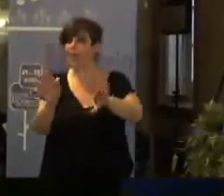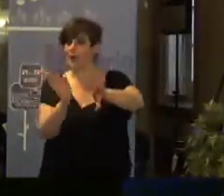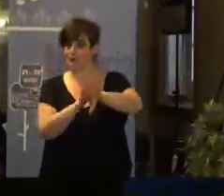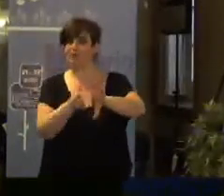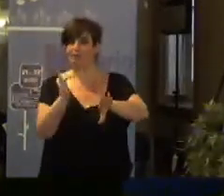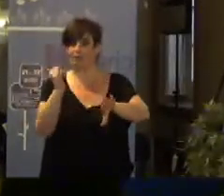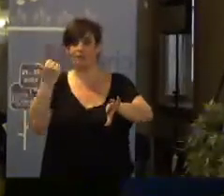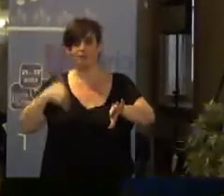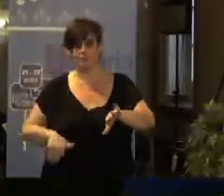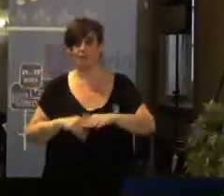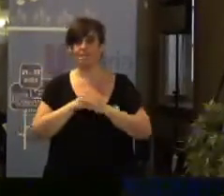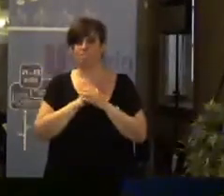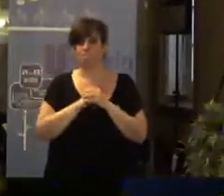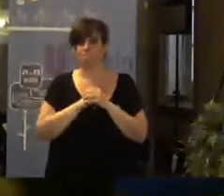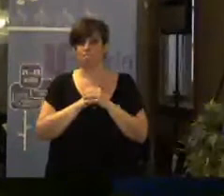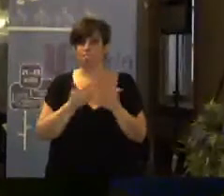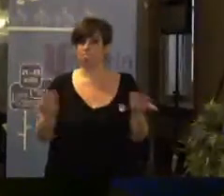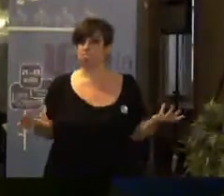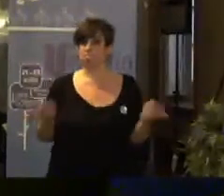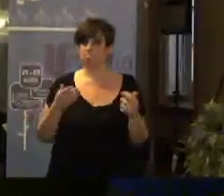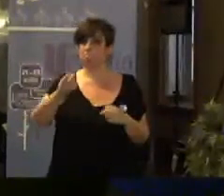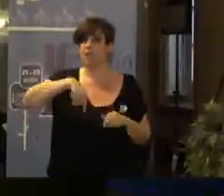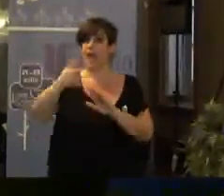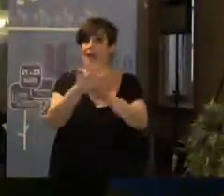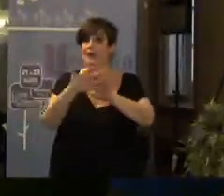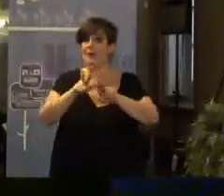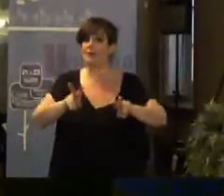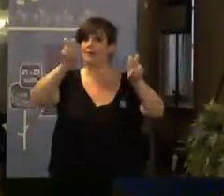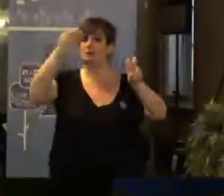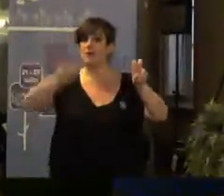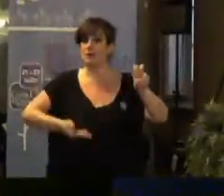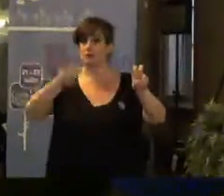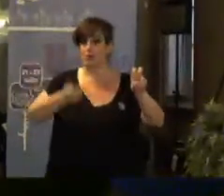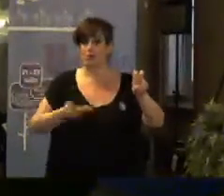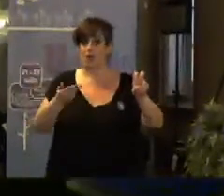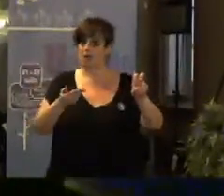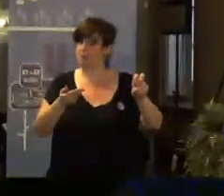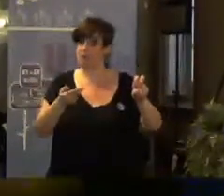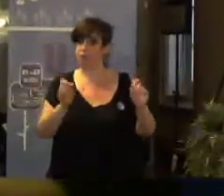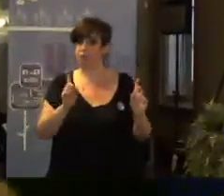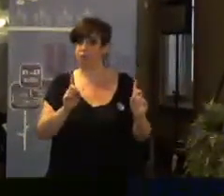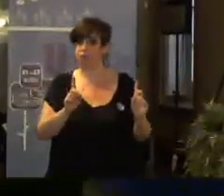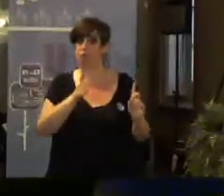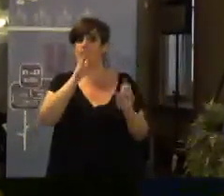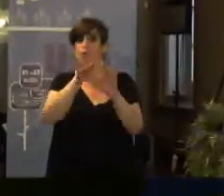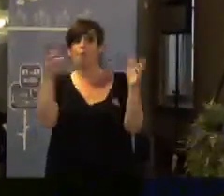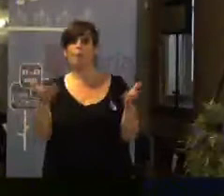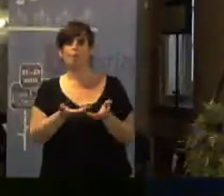E não nos enganemos sobre a importância de ter essas referências mediáticas no mundo que